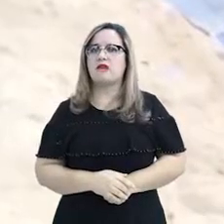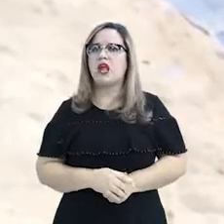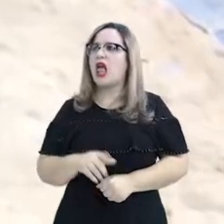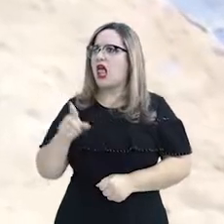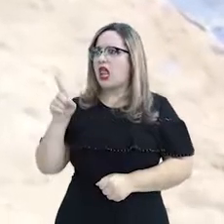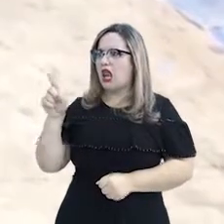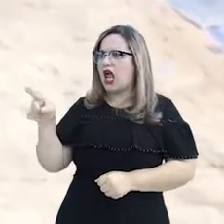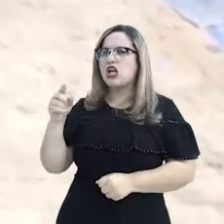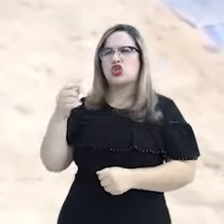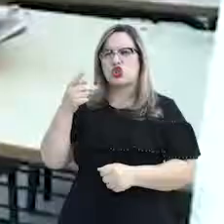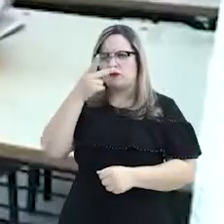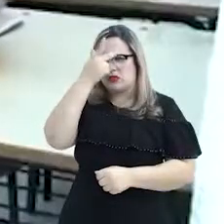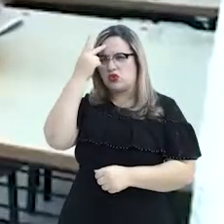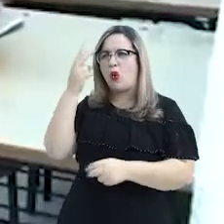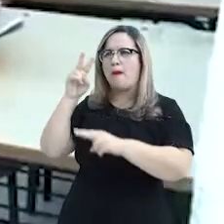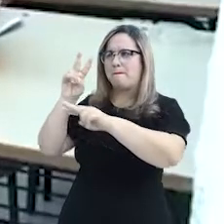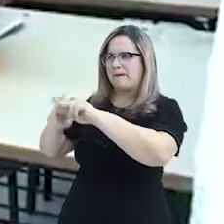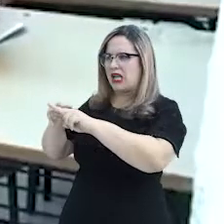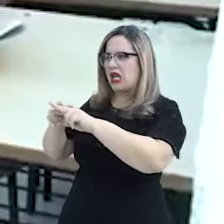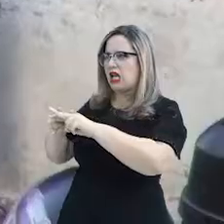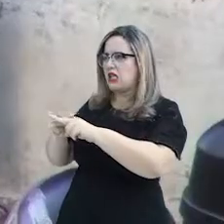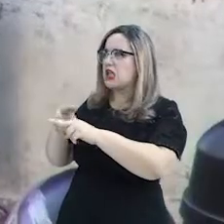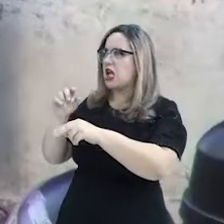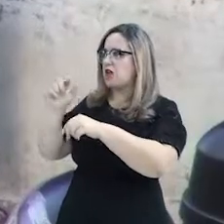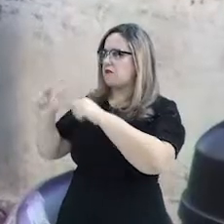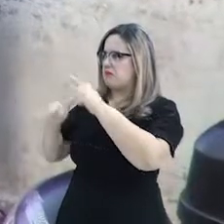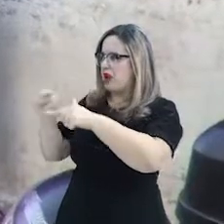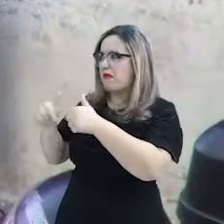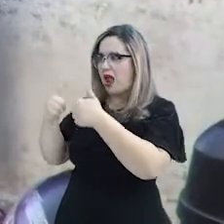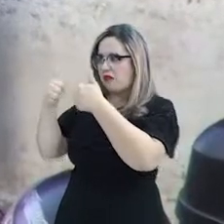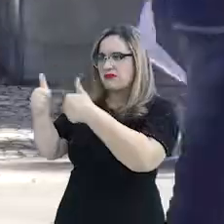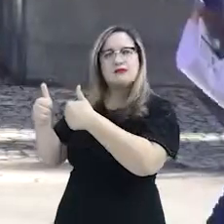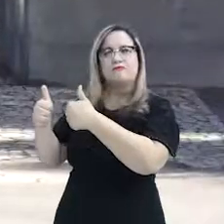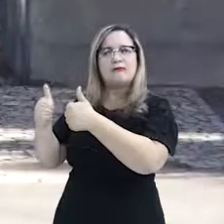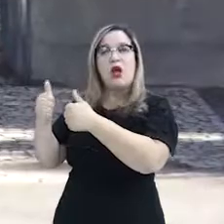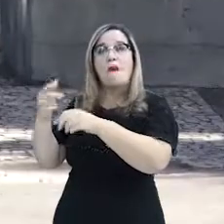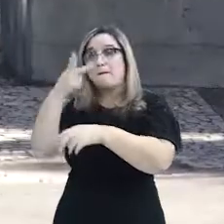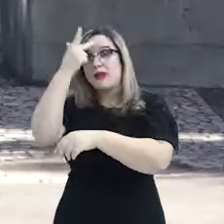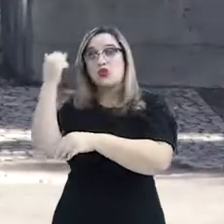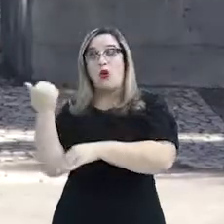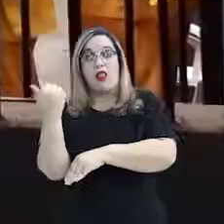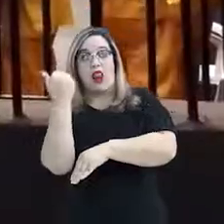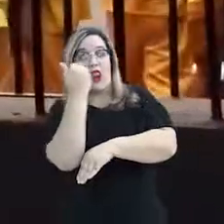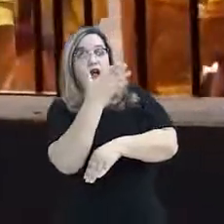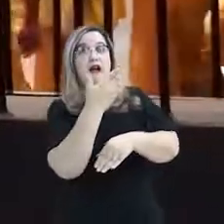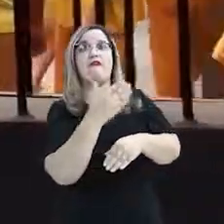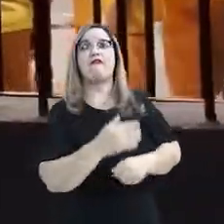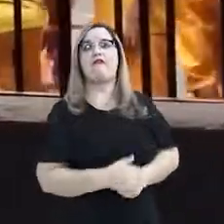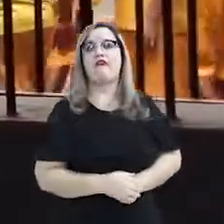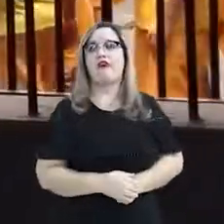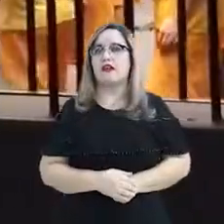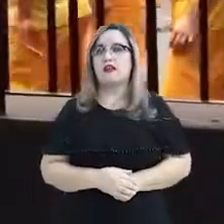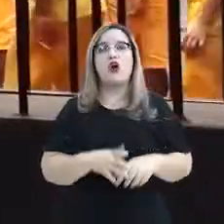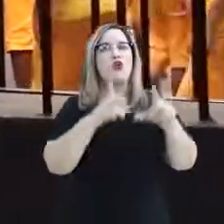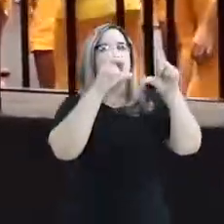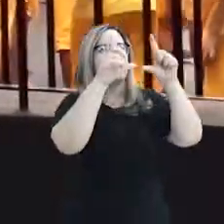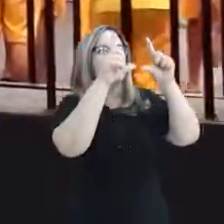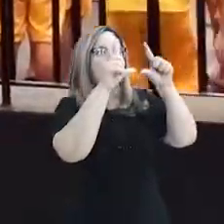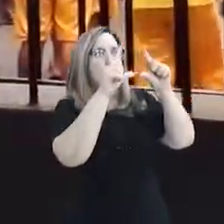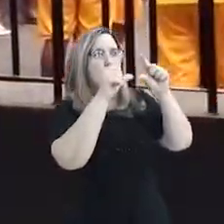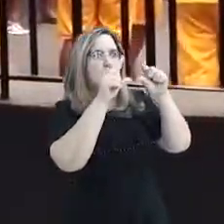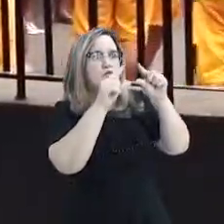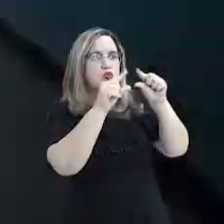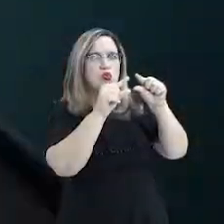reflete somente na vida de quem está recluso, mas também de quem está do lado de fora. Um alto índice de